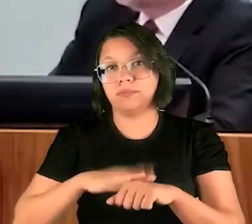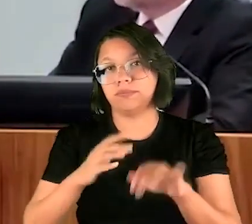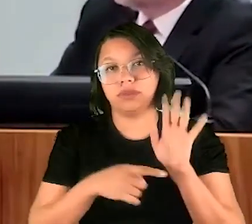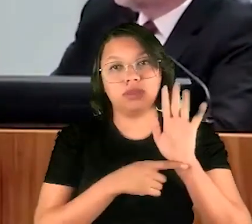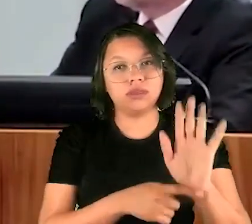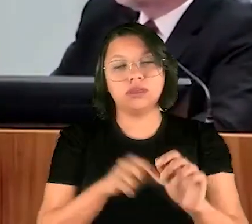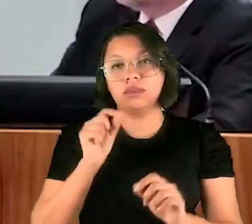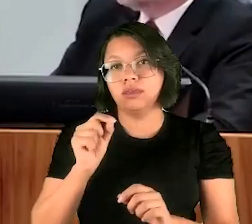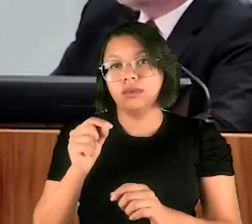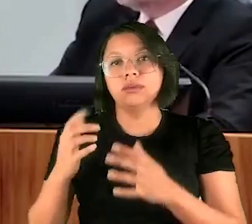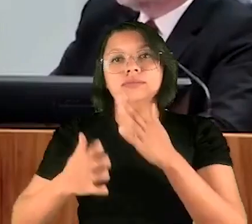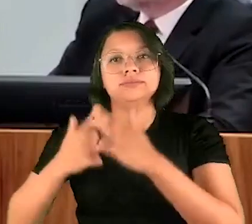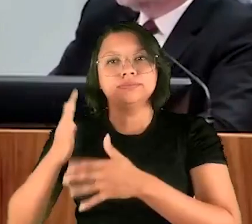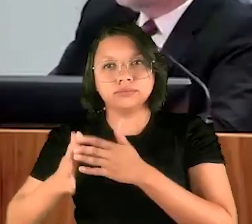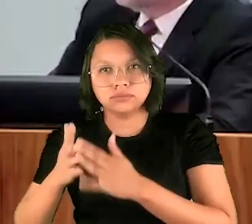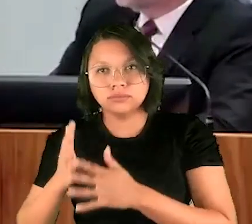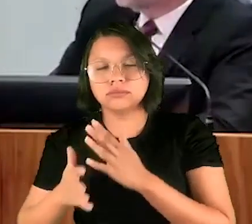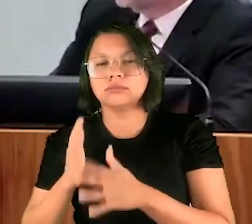atrapalha.